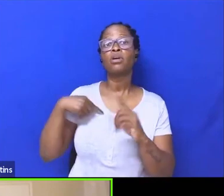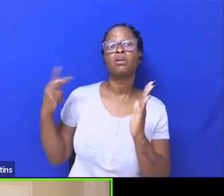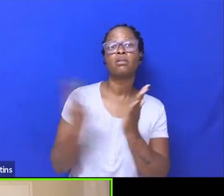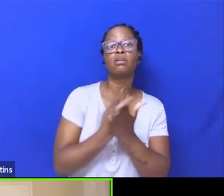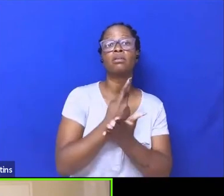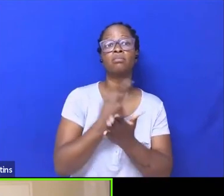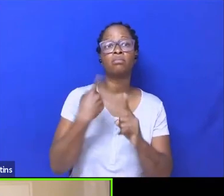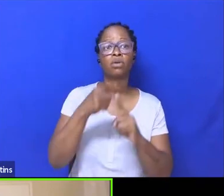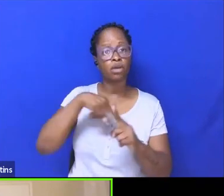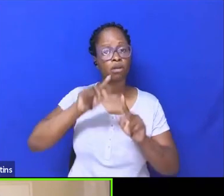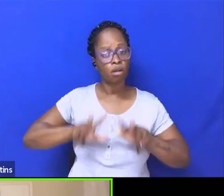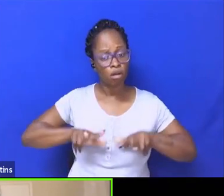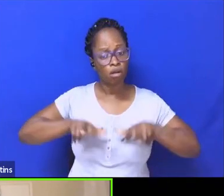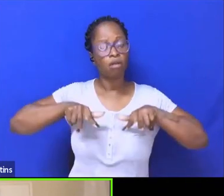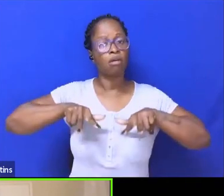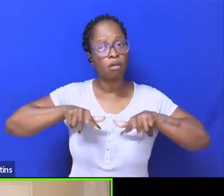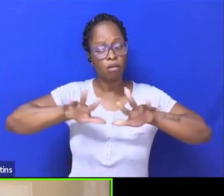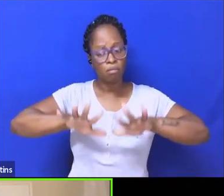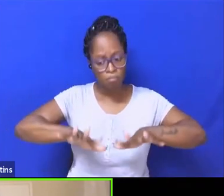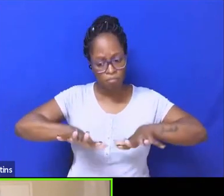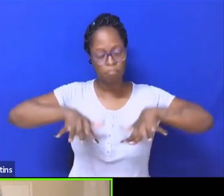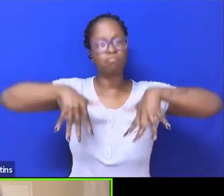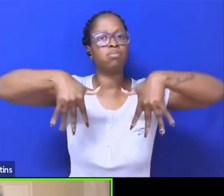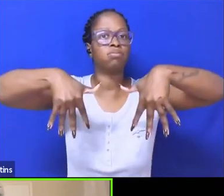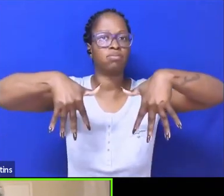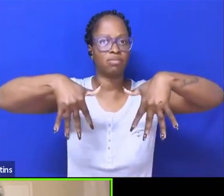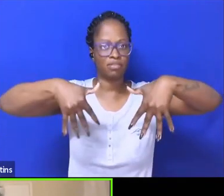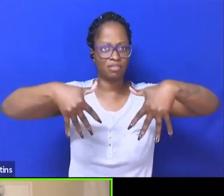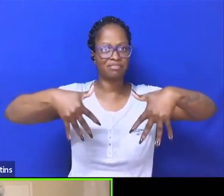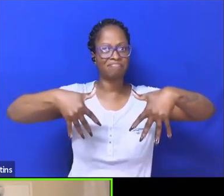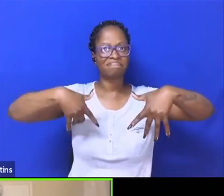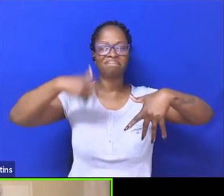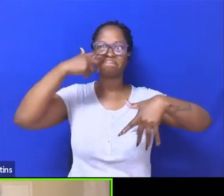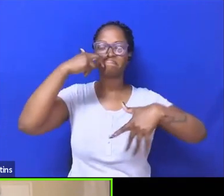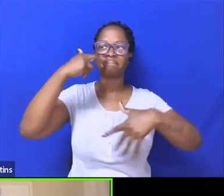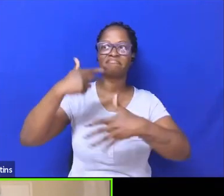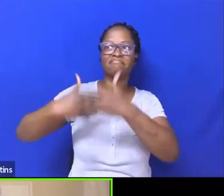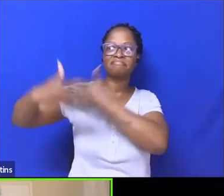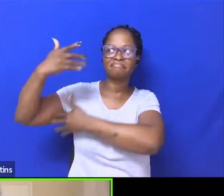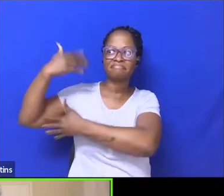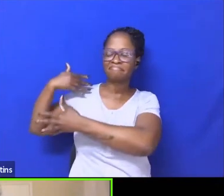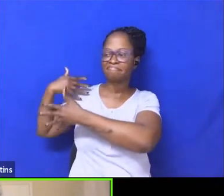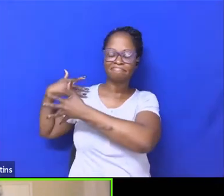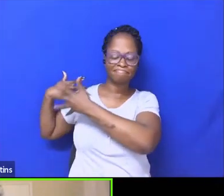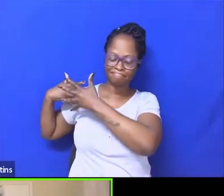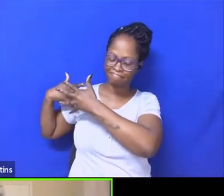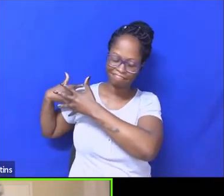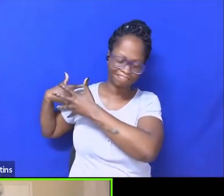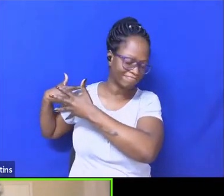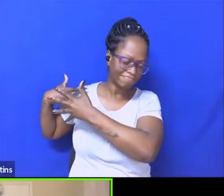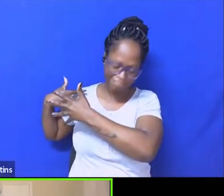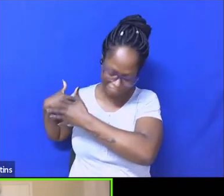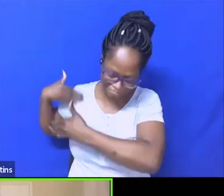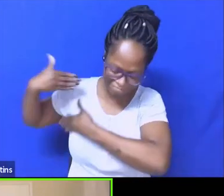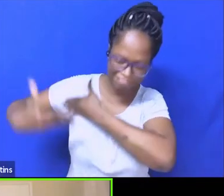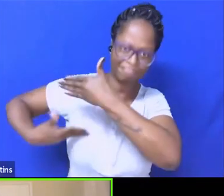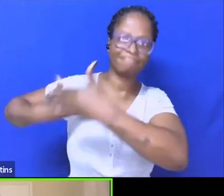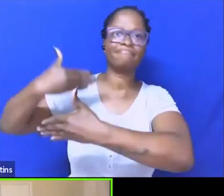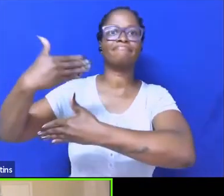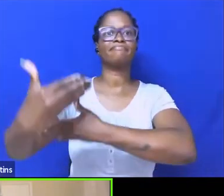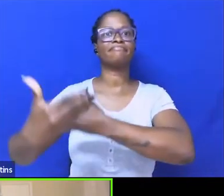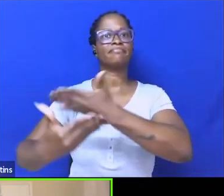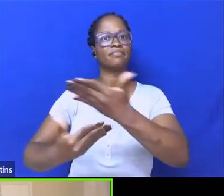cambia as possibilidades de retroceder incluso em as materiais em que temos conseguido coisas que